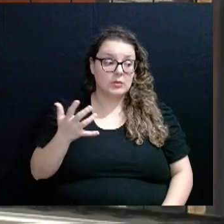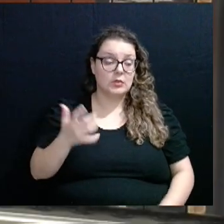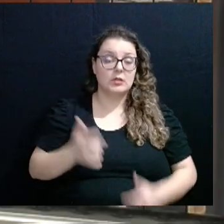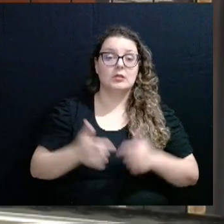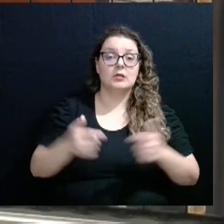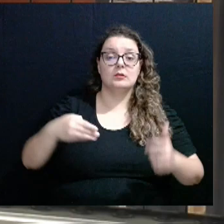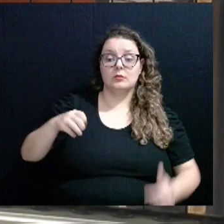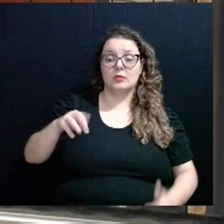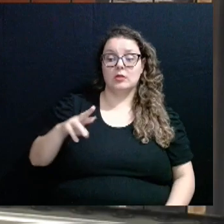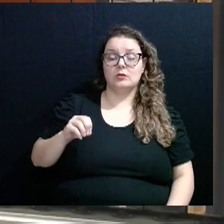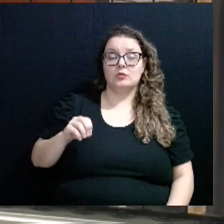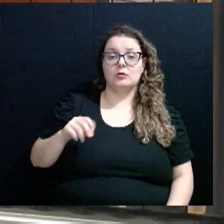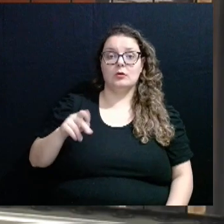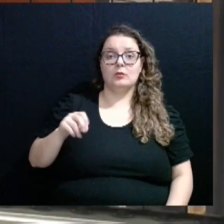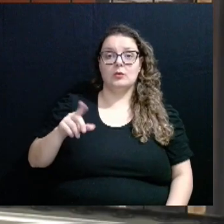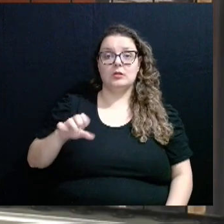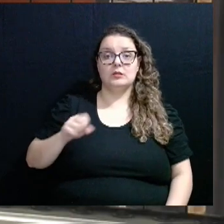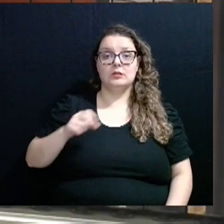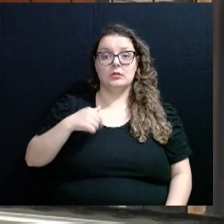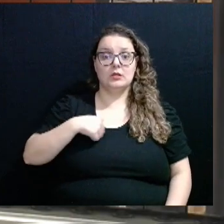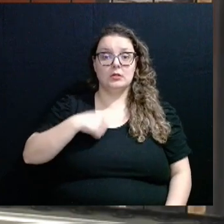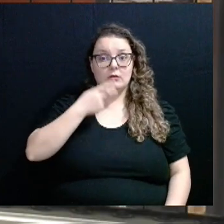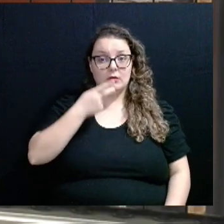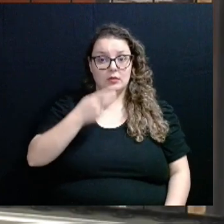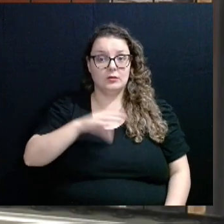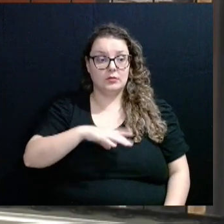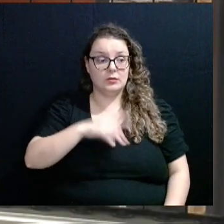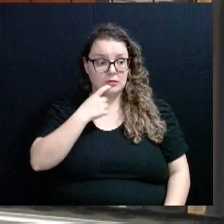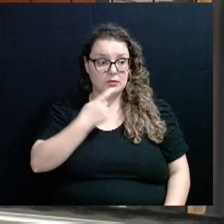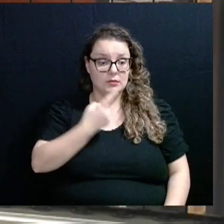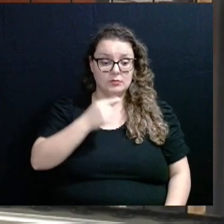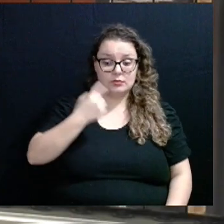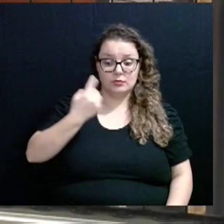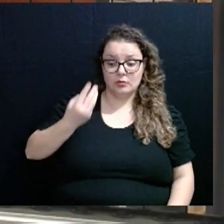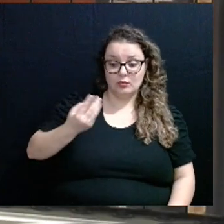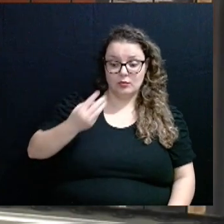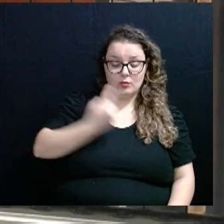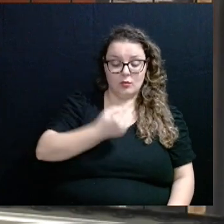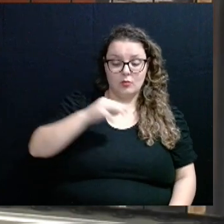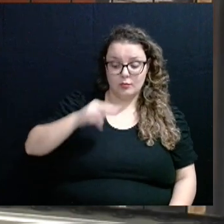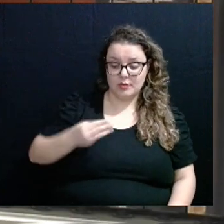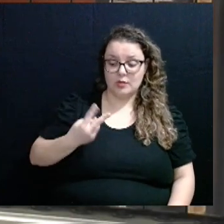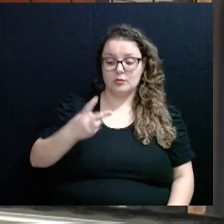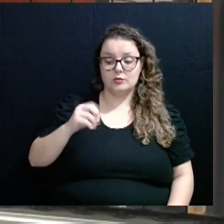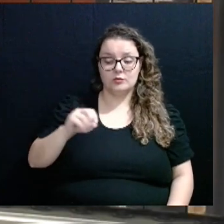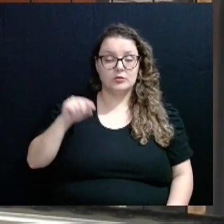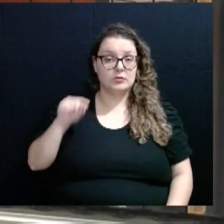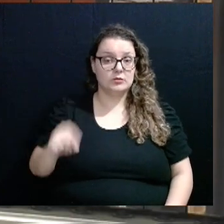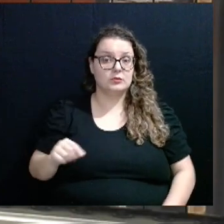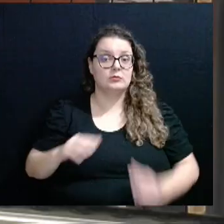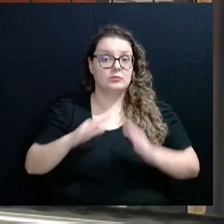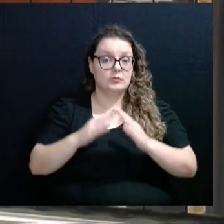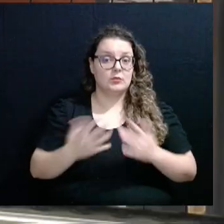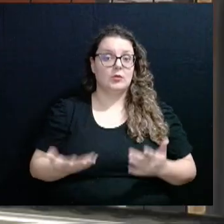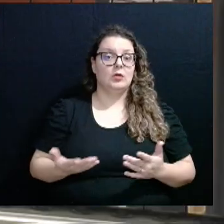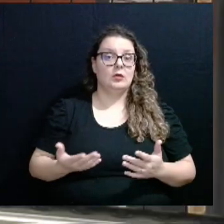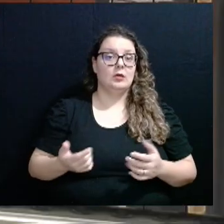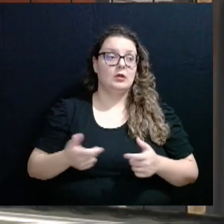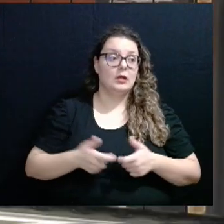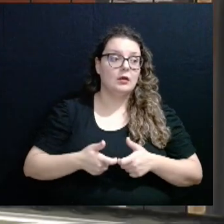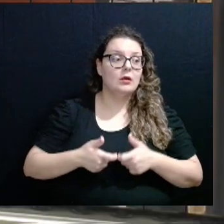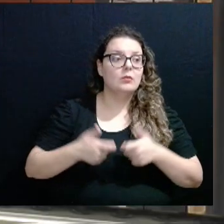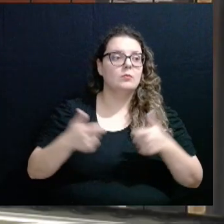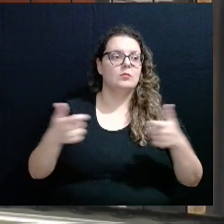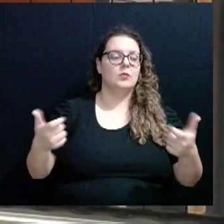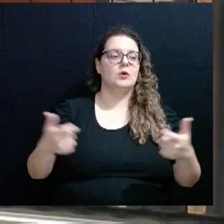estou falando aqui de Campinas, com cerca de 1.200.000 habitantes, isso é maior nas grandes